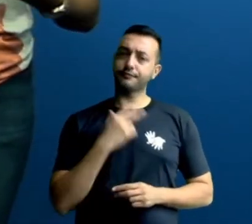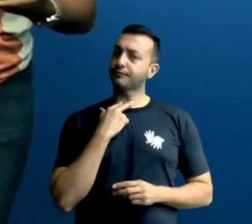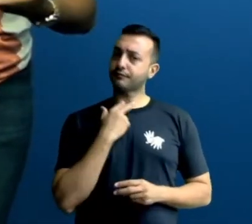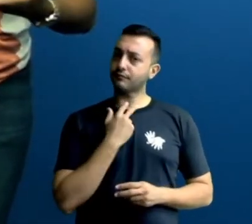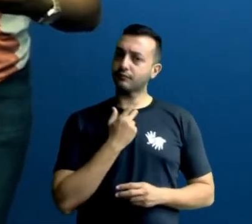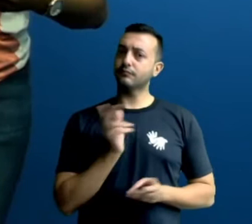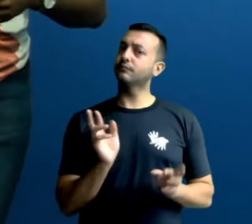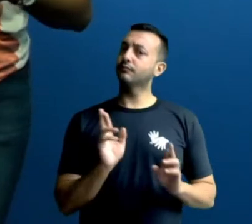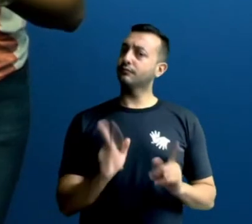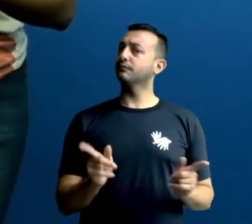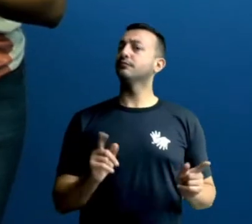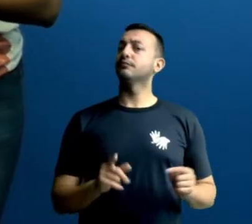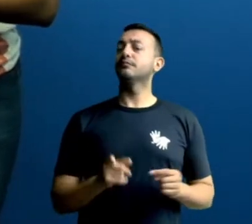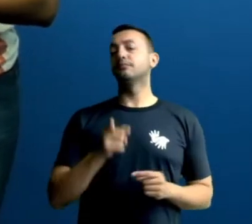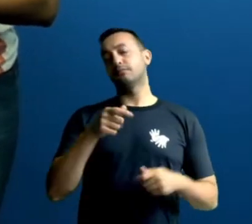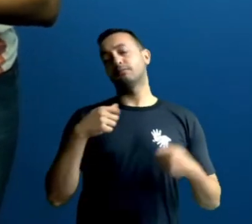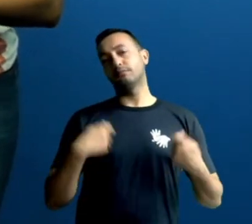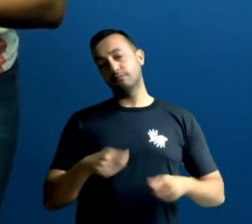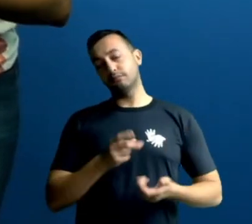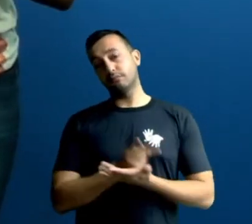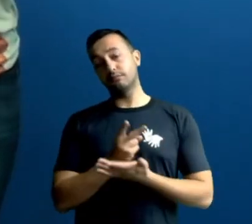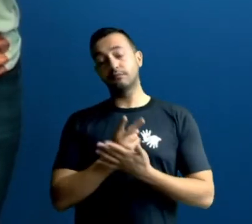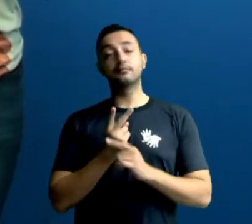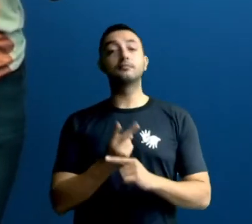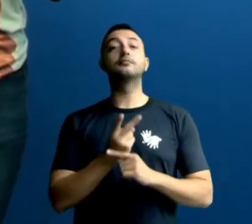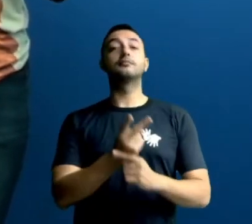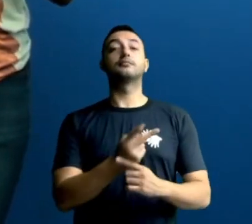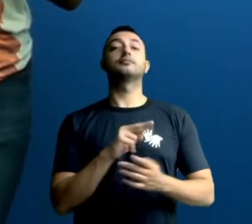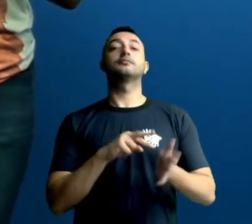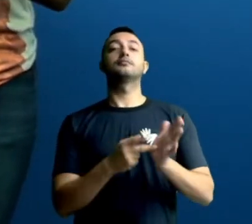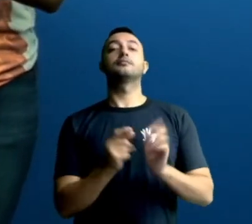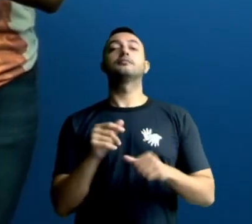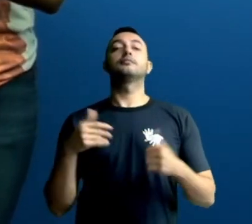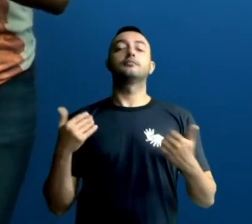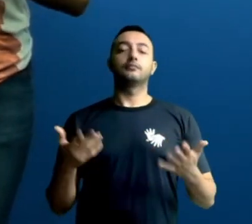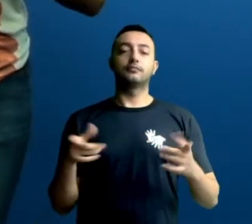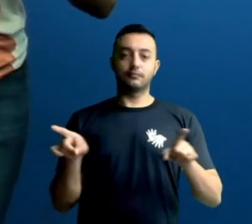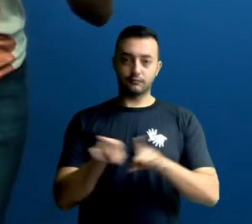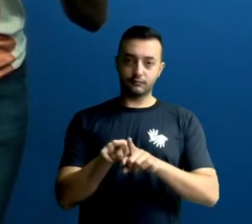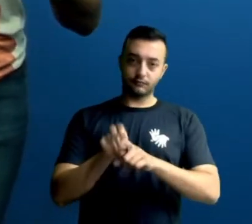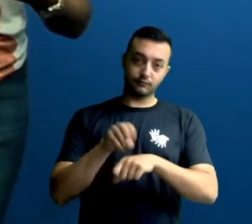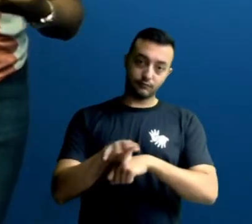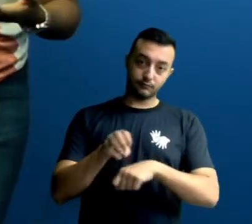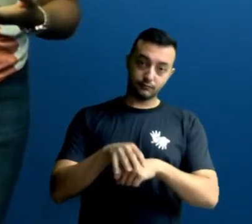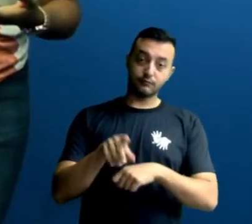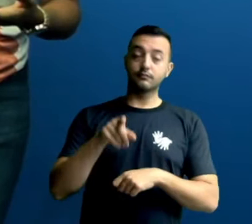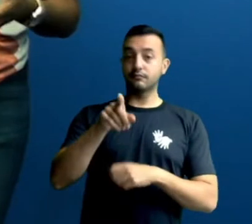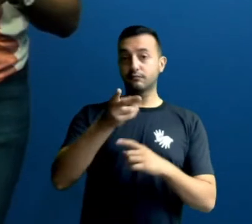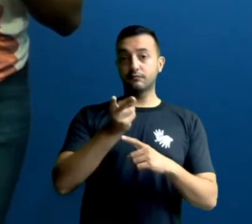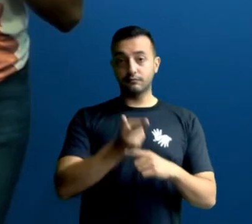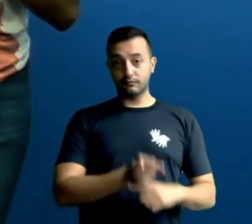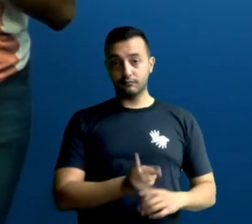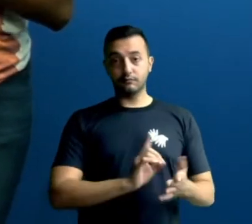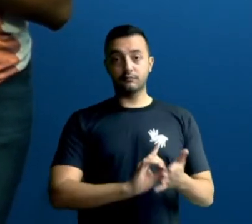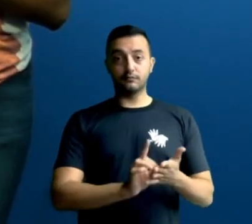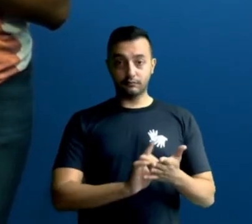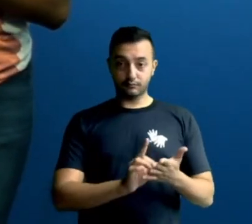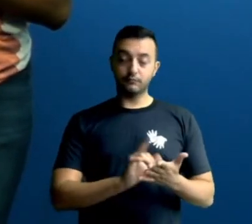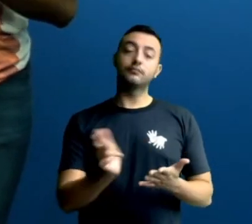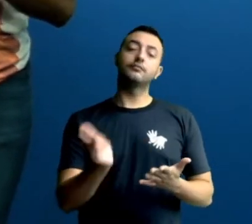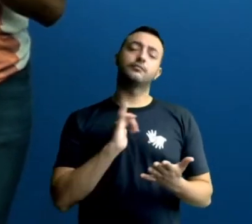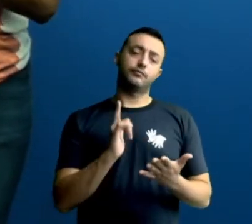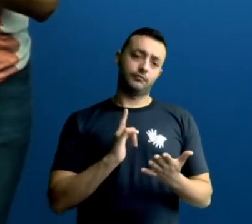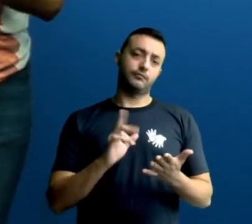pelo contrário. Vá sempre procurar o que significa. E a dica também que eu dou a mais é: procurou no dicionário, teve